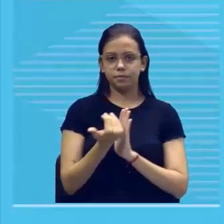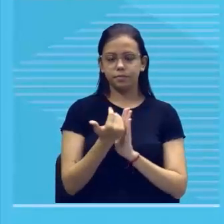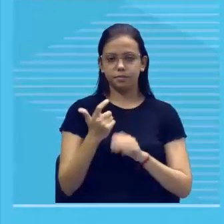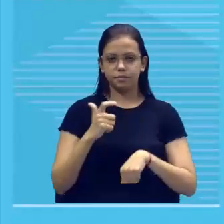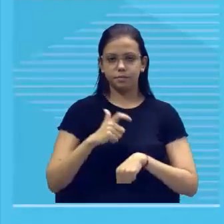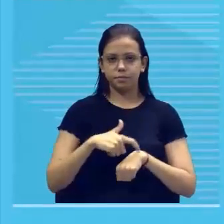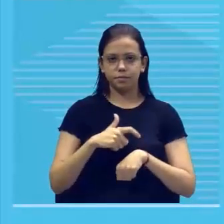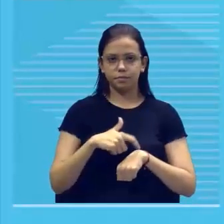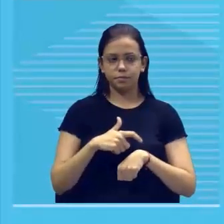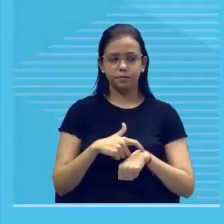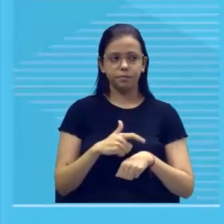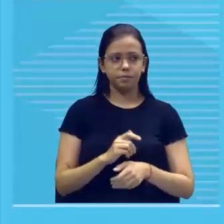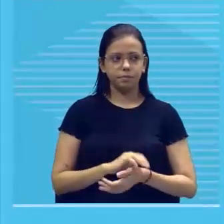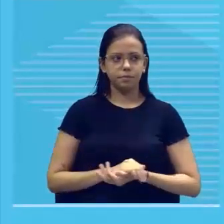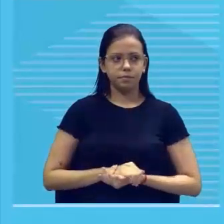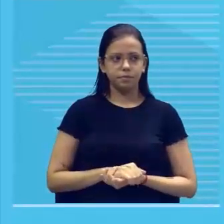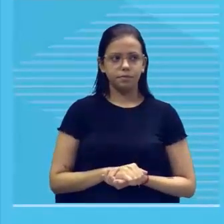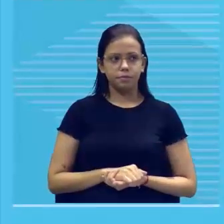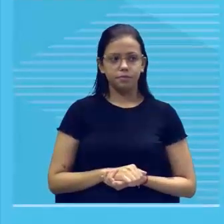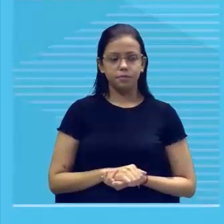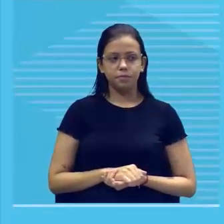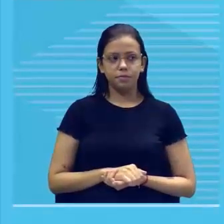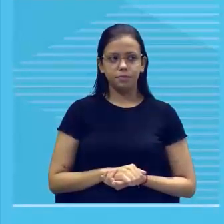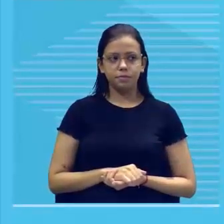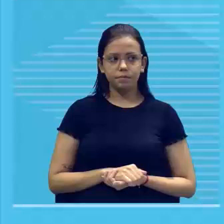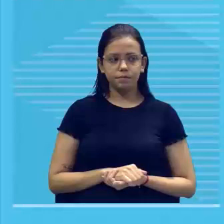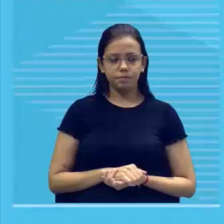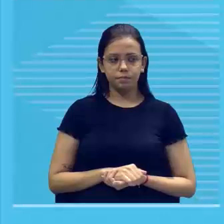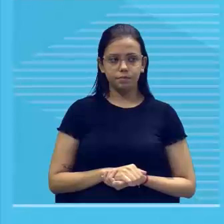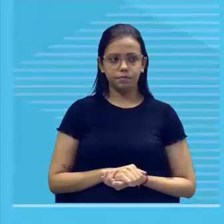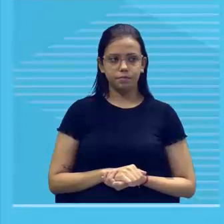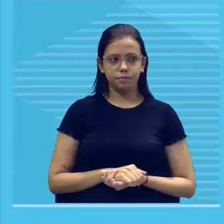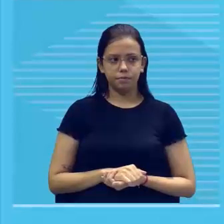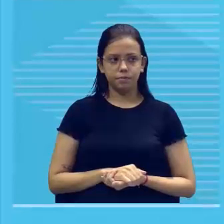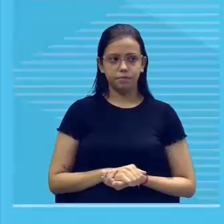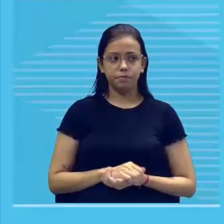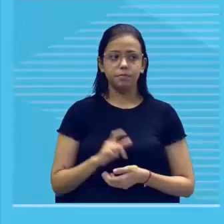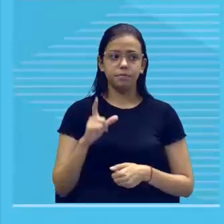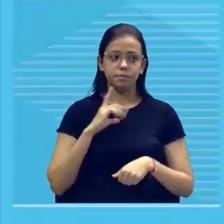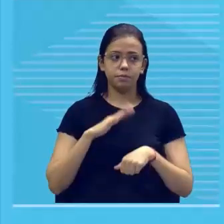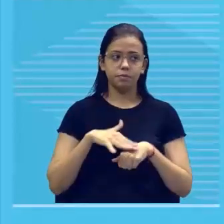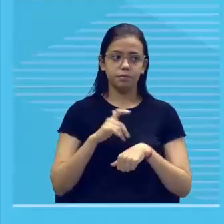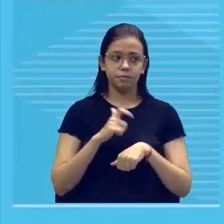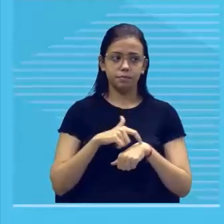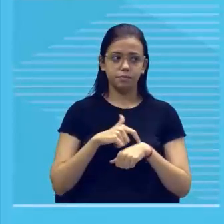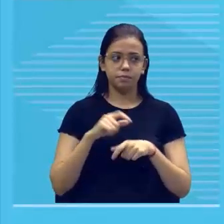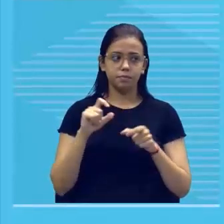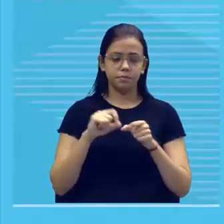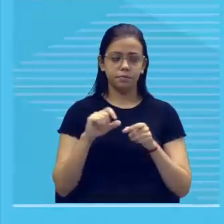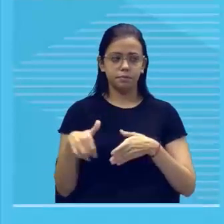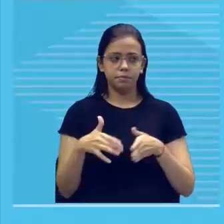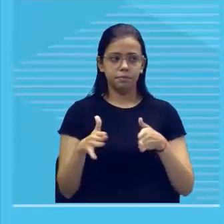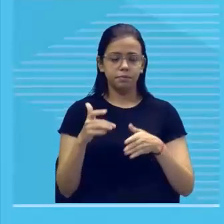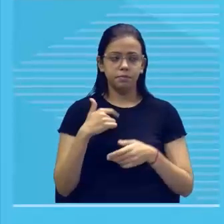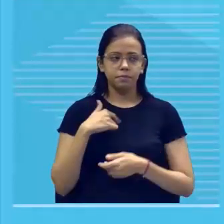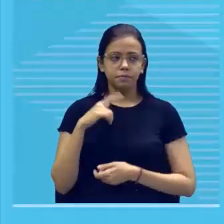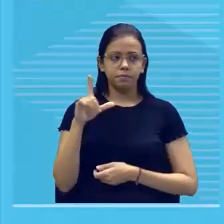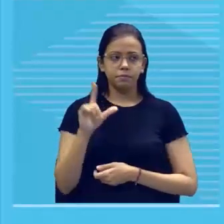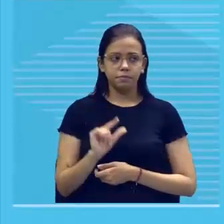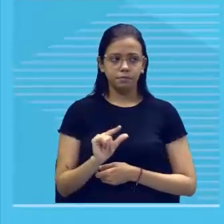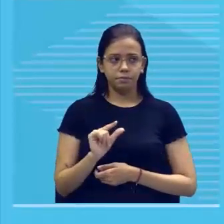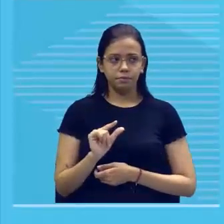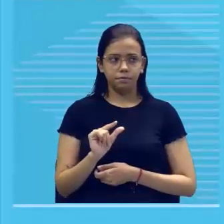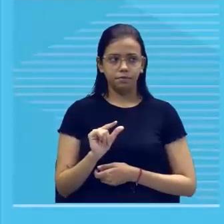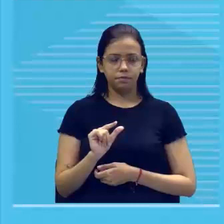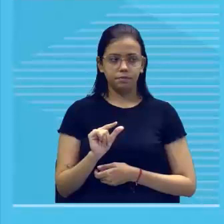tempo para fazer o percurso Eu tenho um tempo maior para fazer esse percurso eu vou diminuir